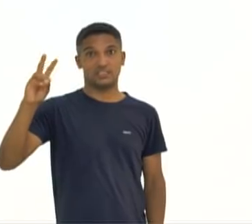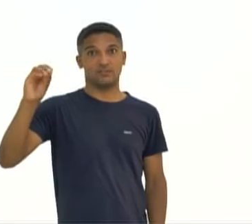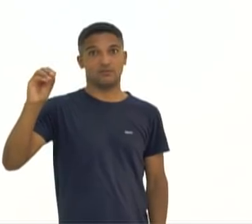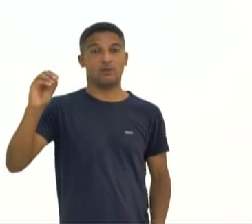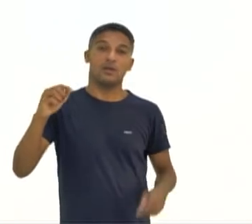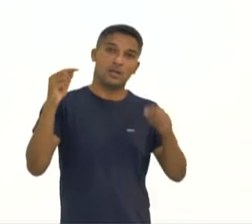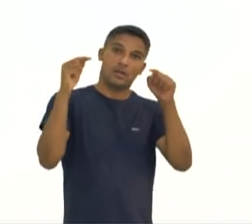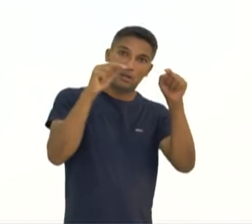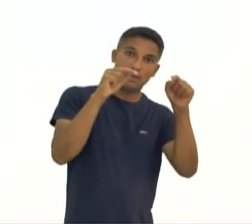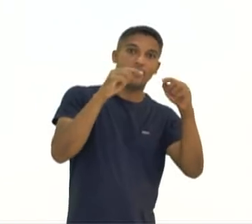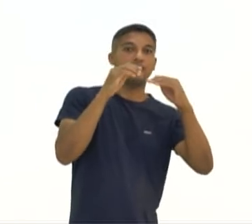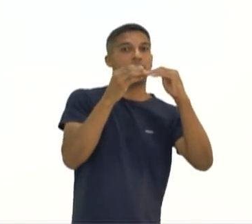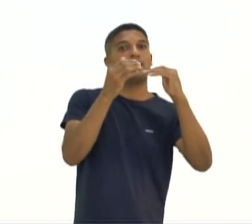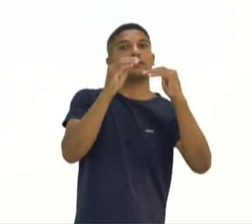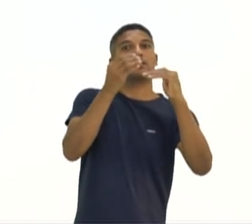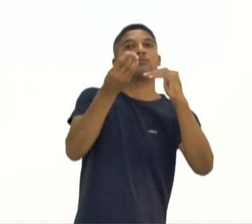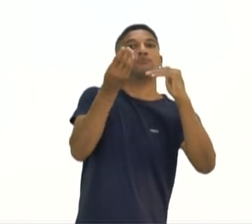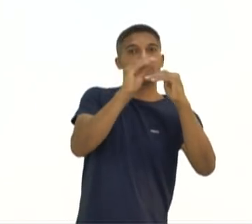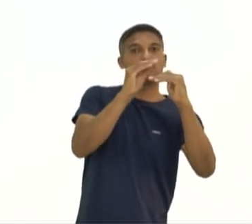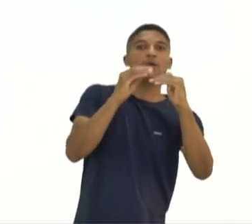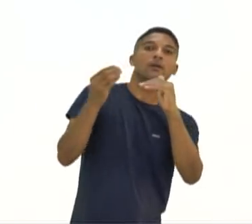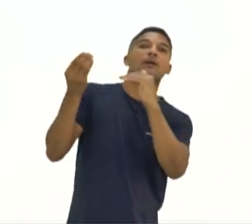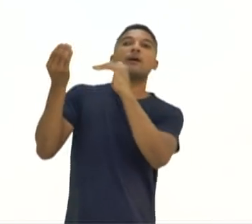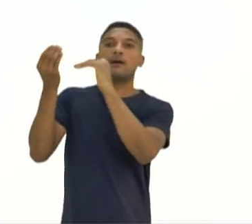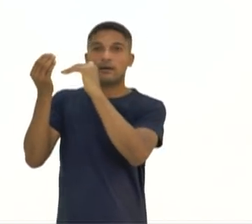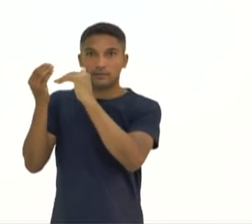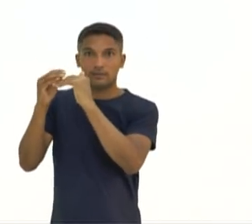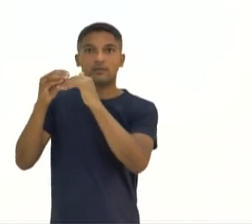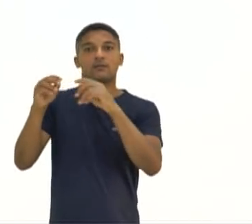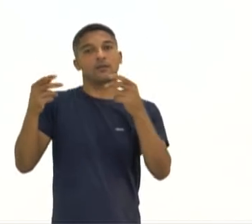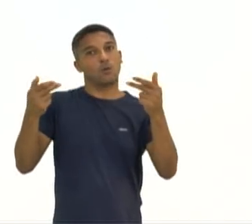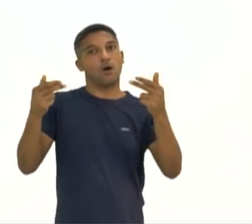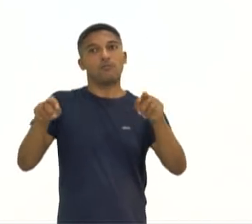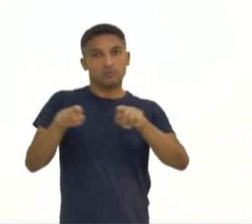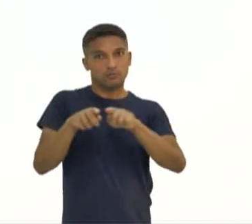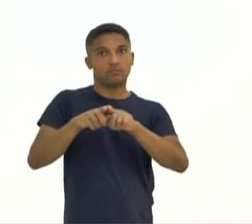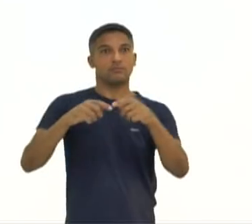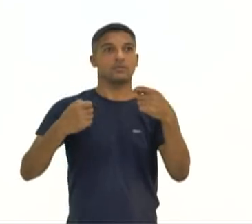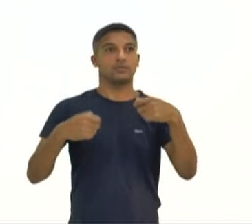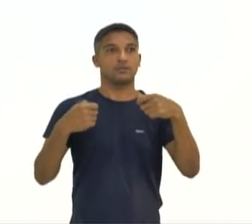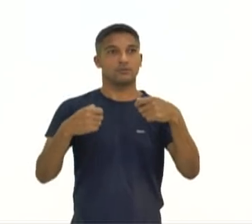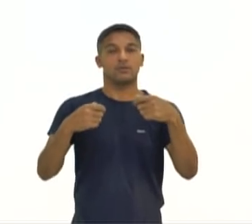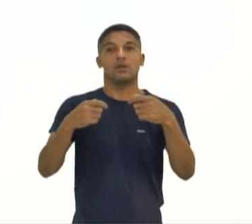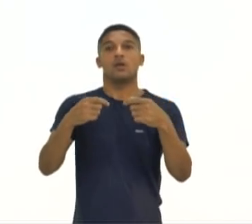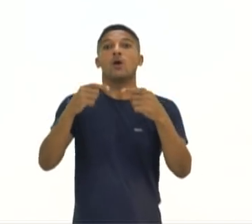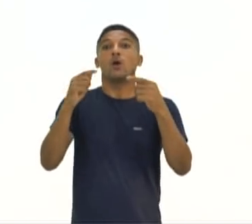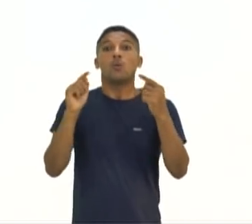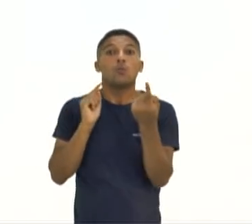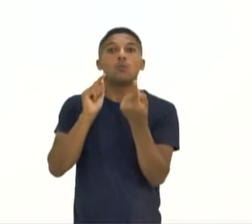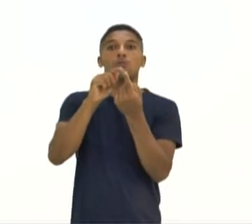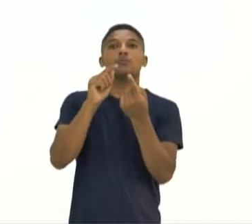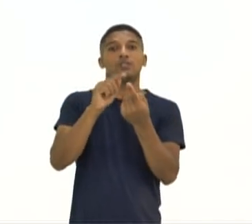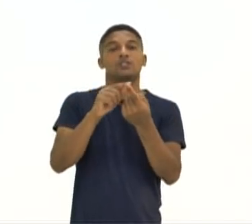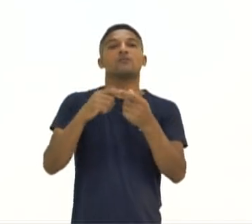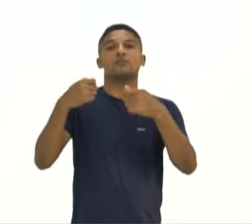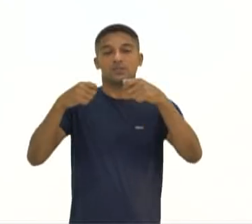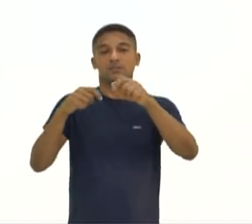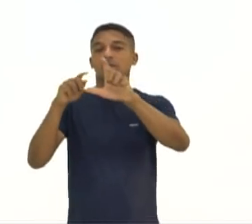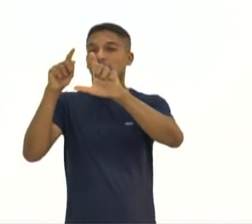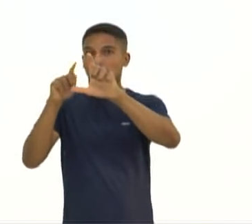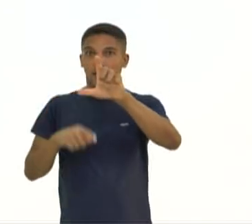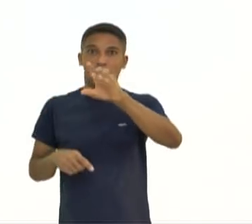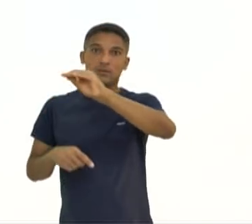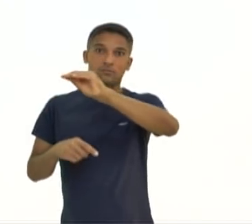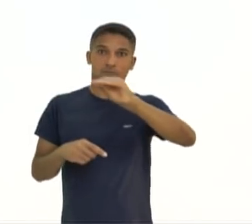igualdade, vou fazer do outro também. Sendo que o meu objetivo aqui é deixar a letra sozinha desse lado